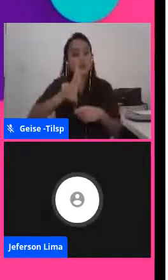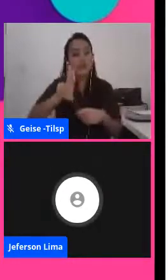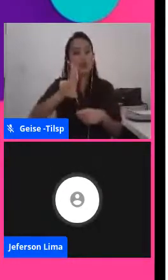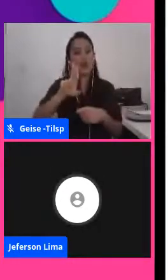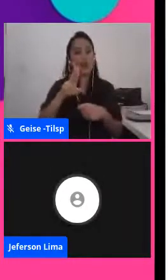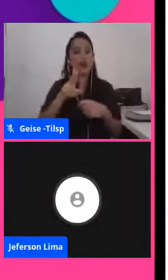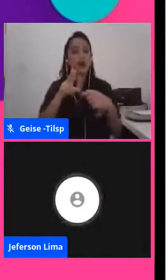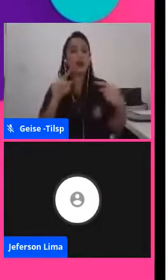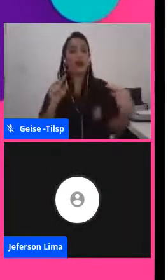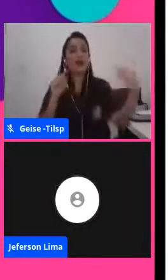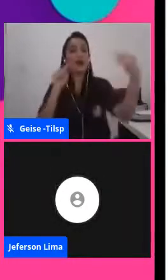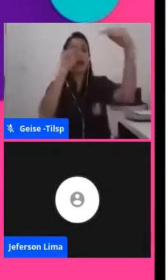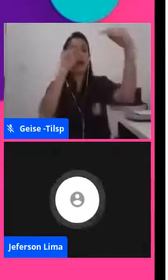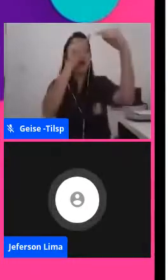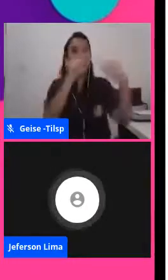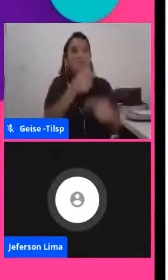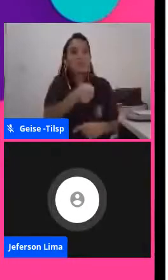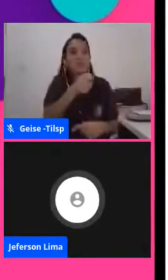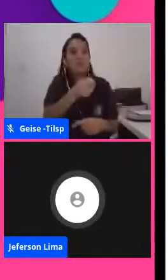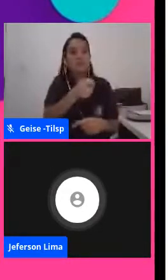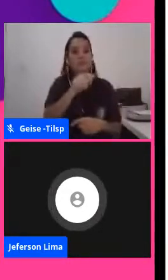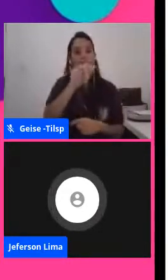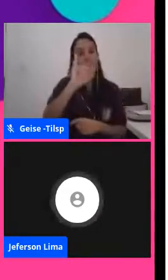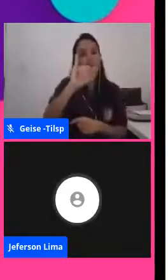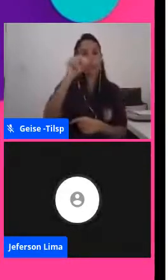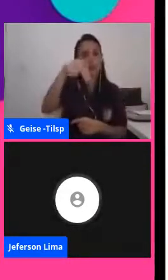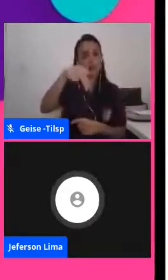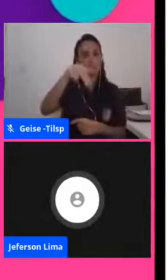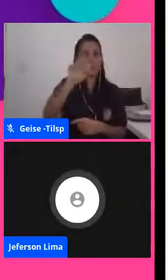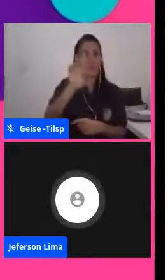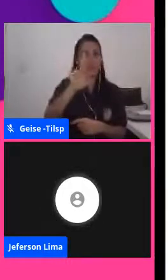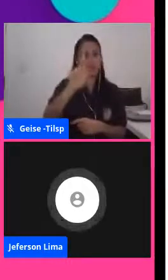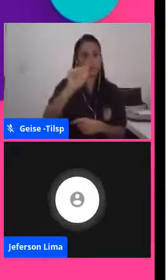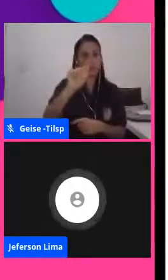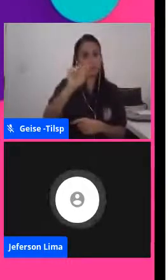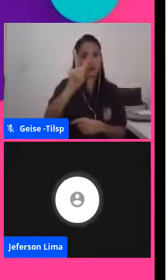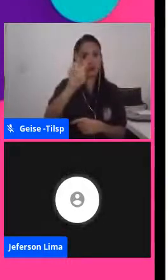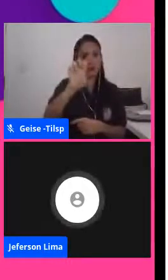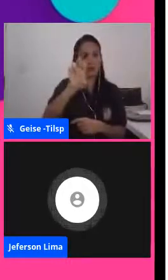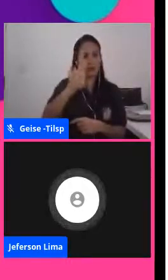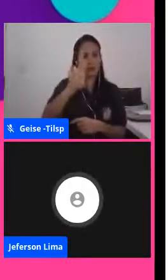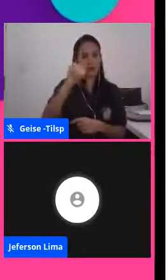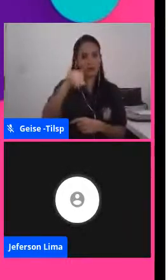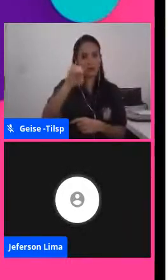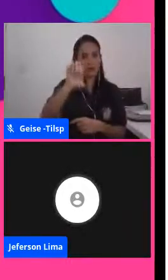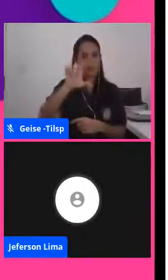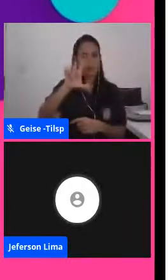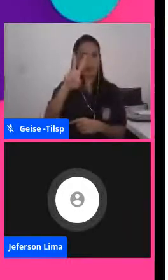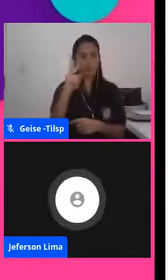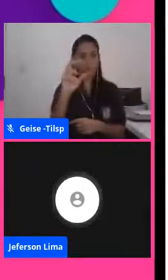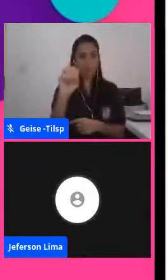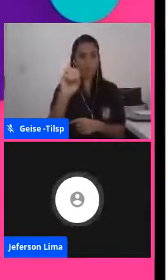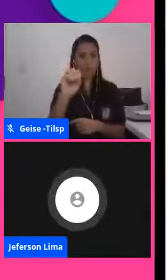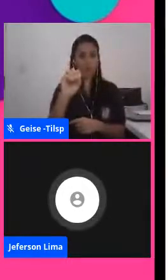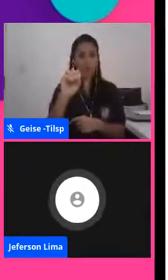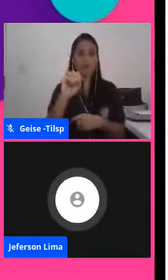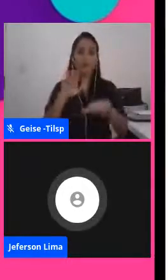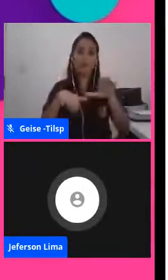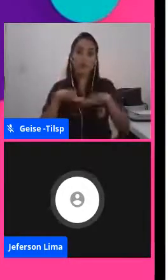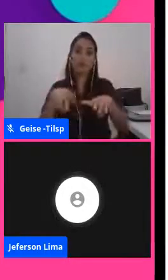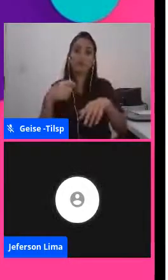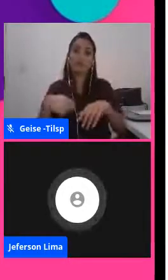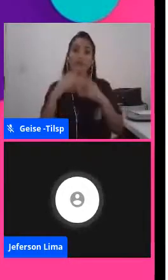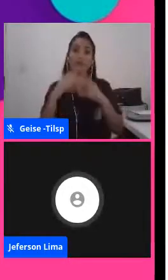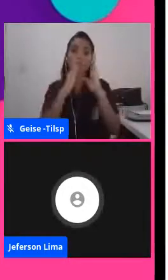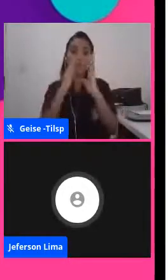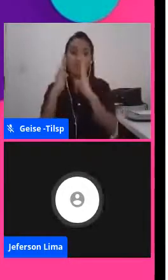ar-condicionados utilizam para o controle. E nesse ponto aí, de você ter que precisar de uma biblioteca para transmitir o infravermelho, a sua